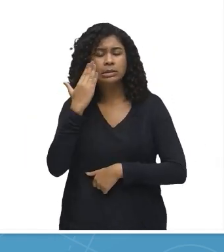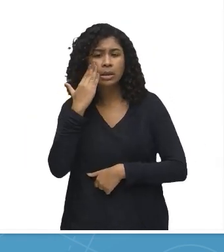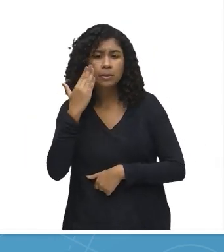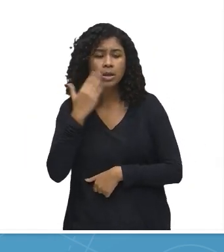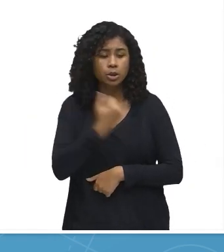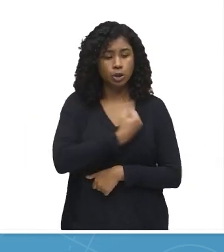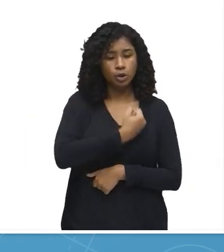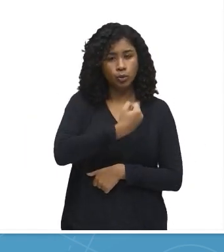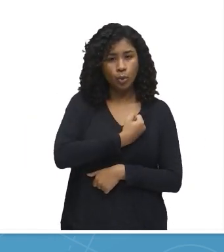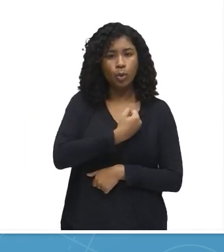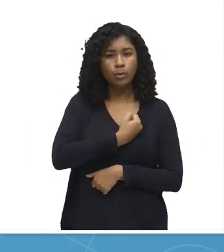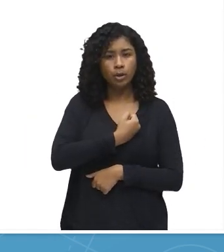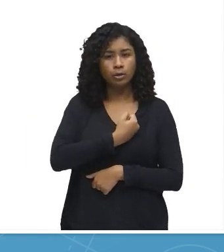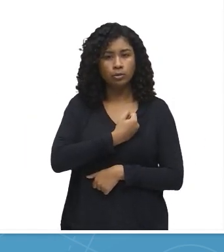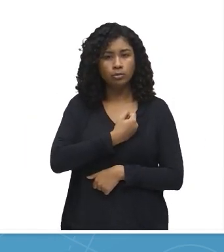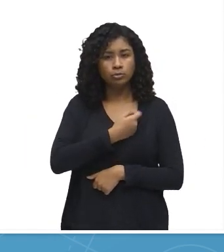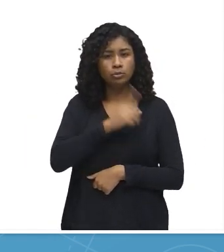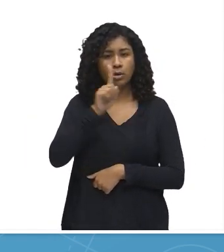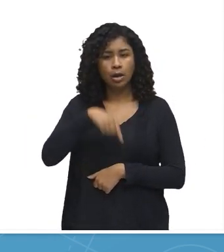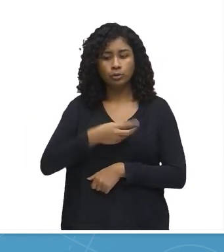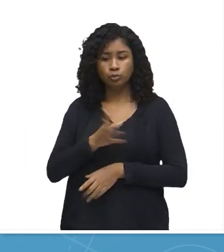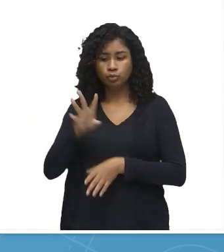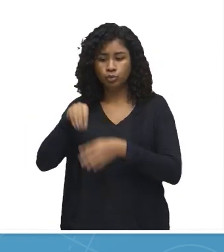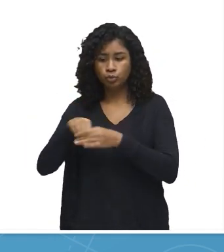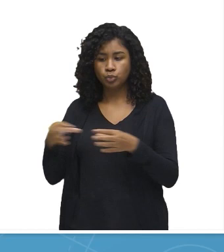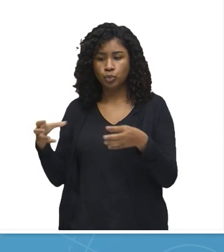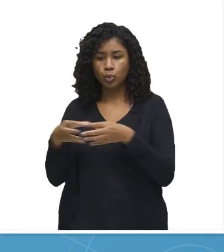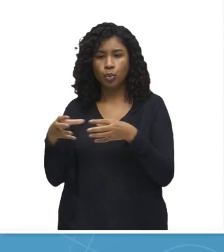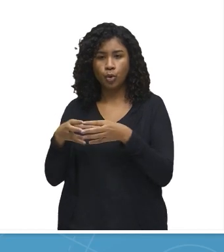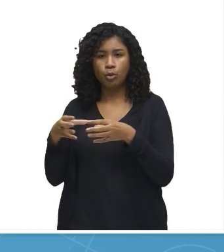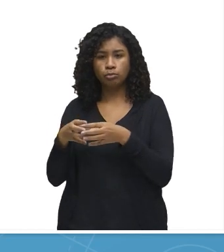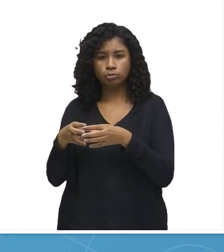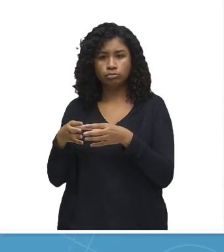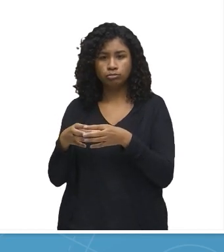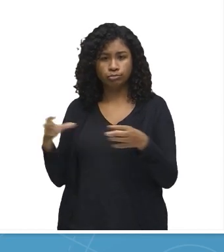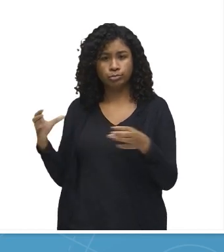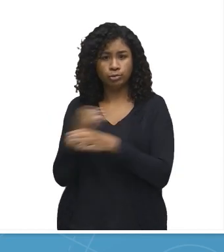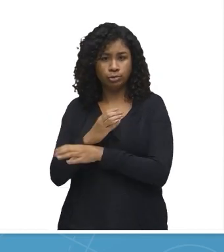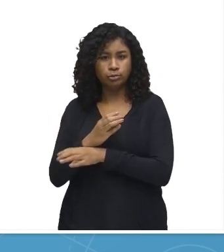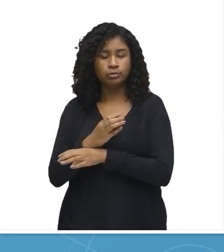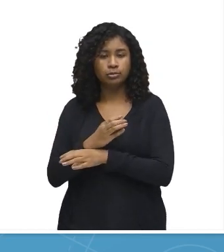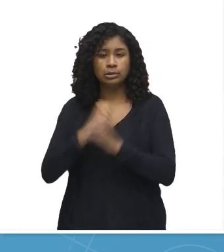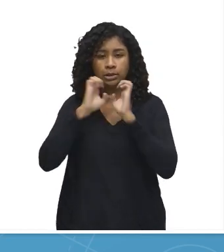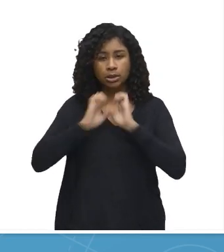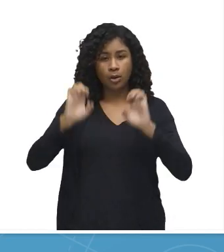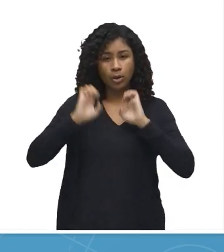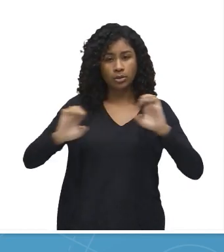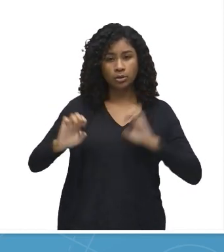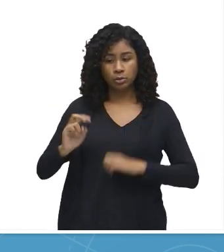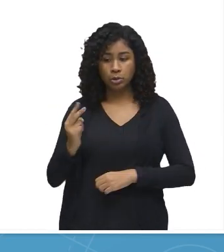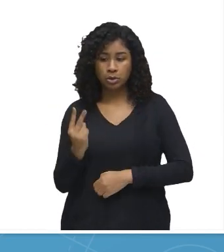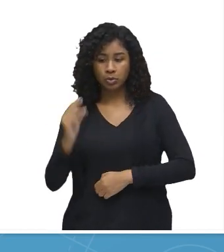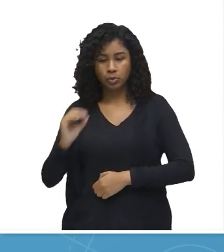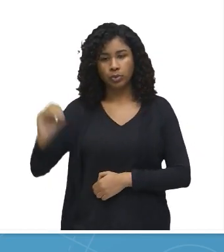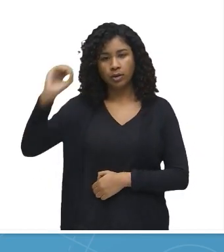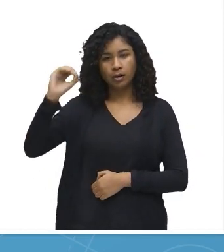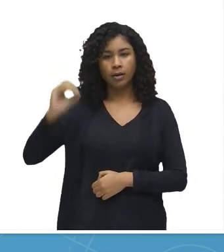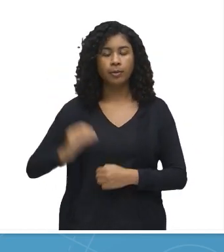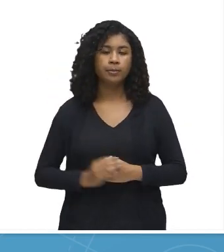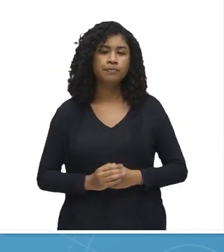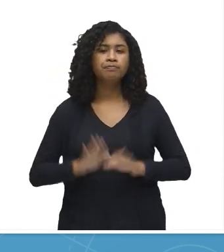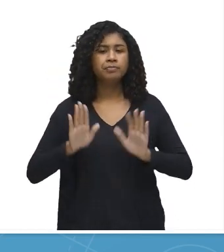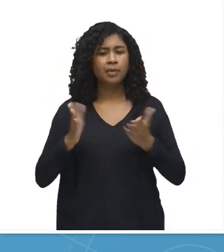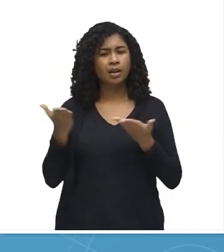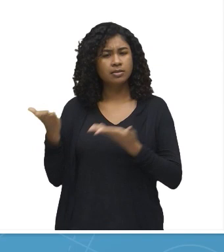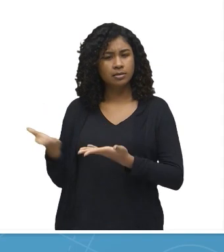faz parte do conjunto solução das equações do segundo grau, tá? Então é dessa forma que a gente vai trabalhar a nossa aula